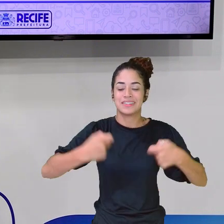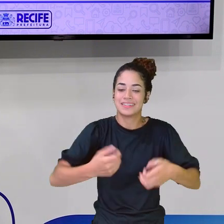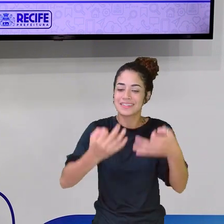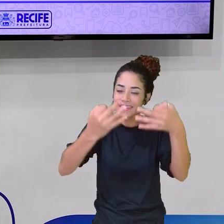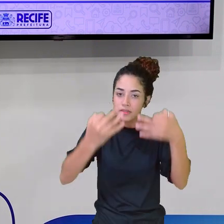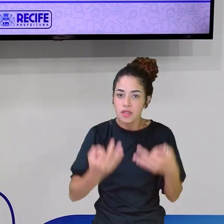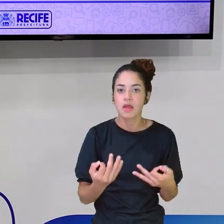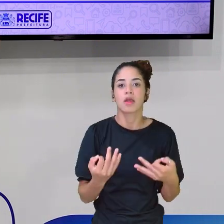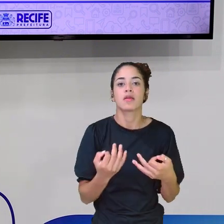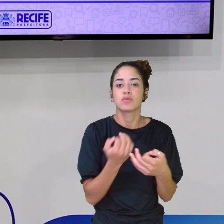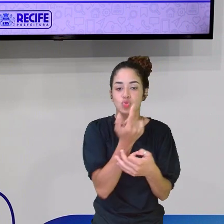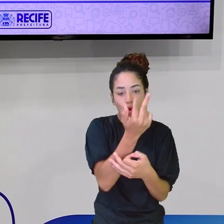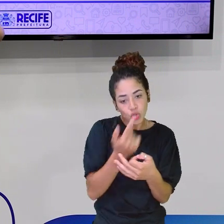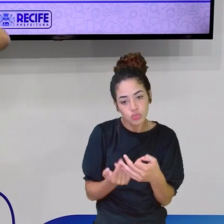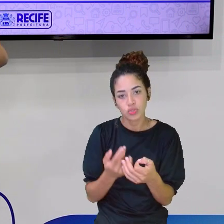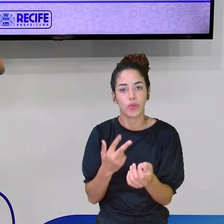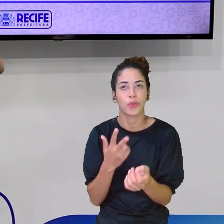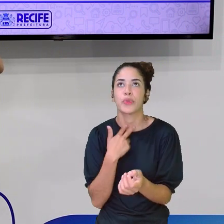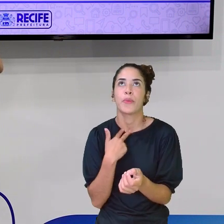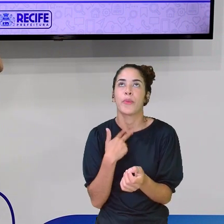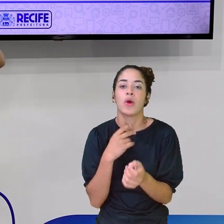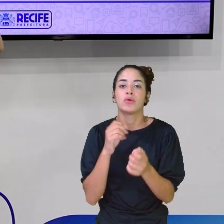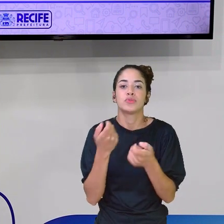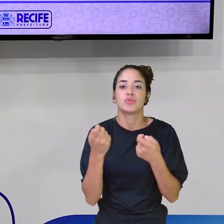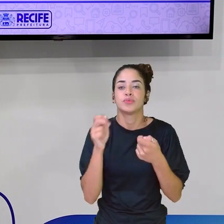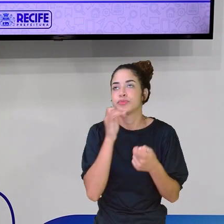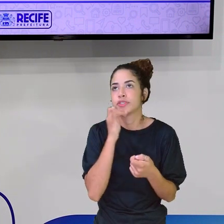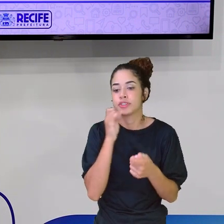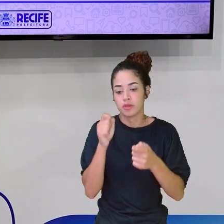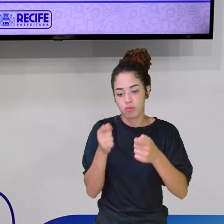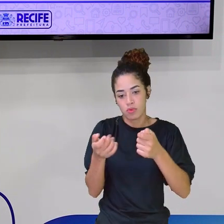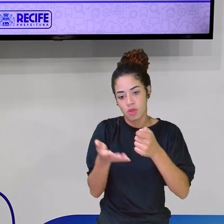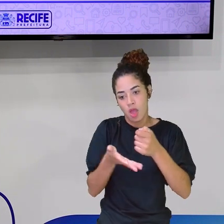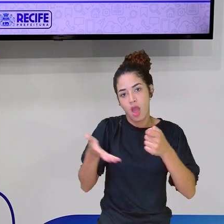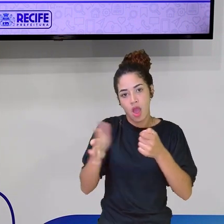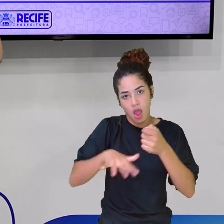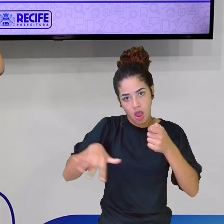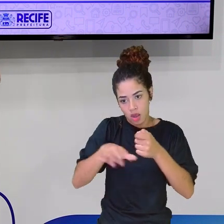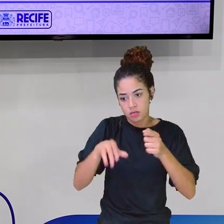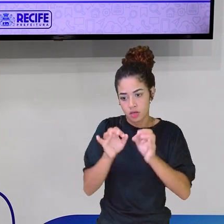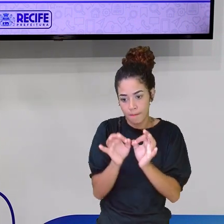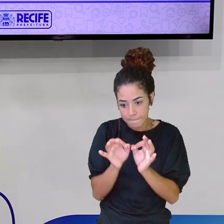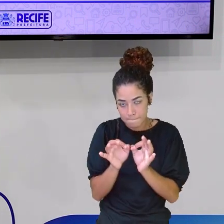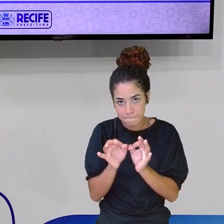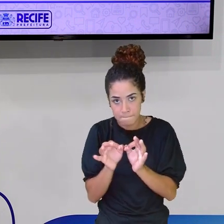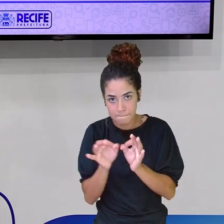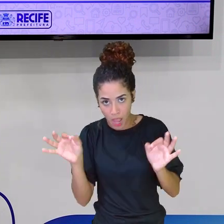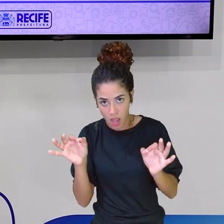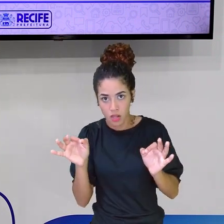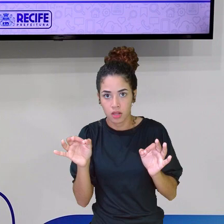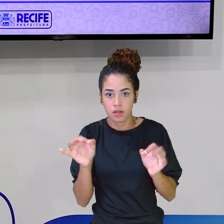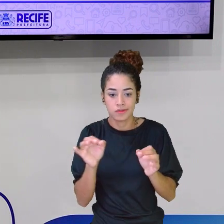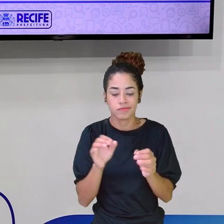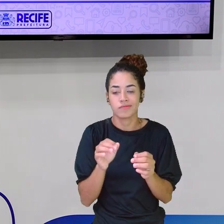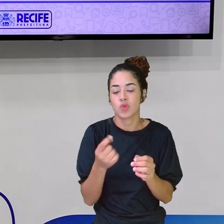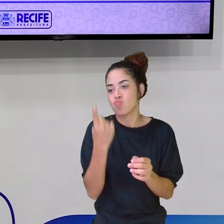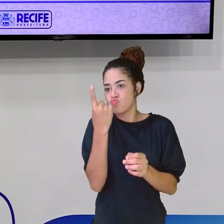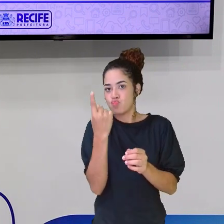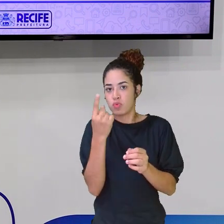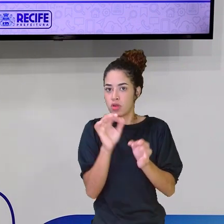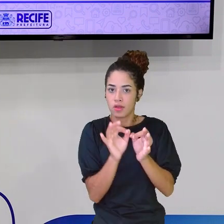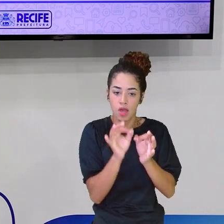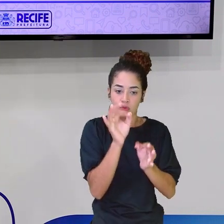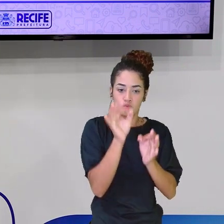simplesmente não posso. Aumentei uma vez minha área e 2 vezes a altura. Não. é lado